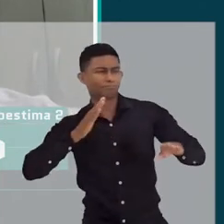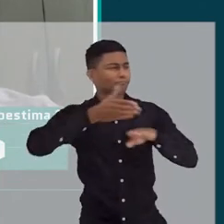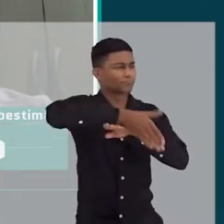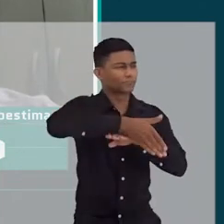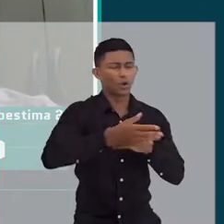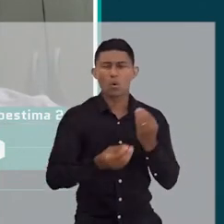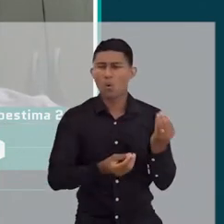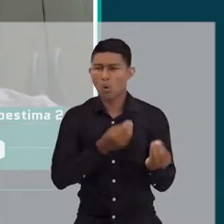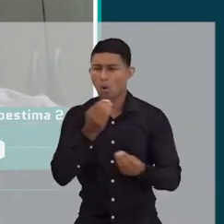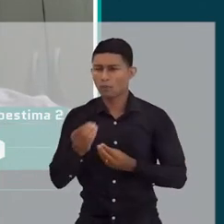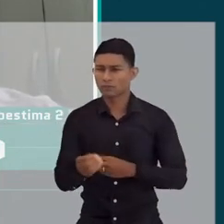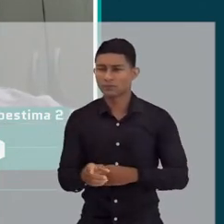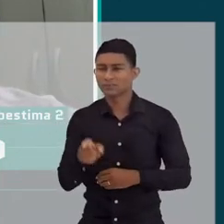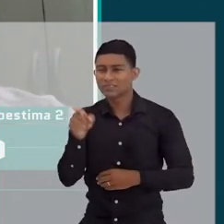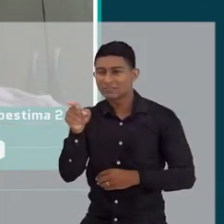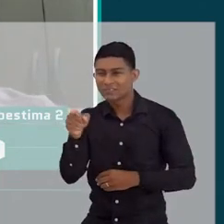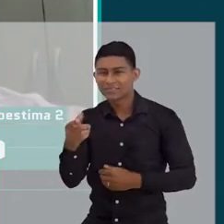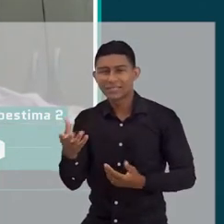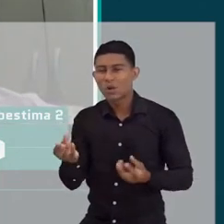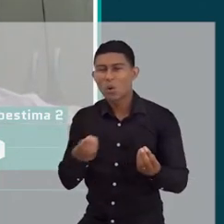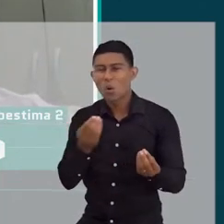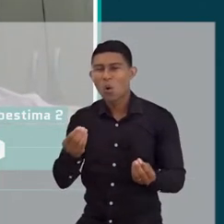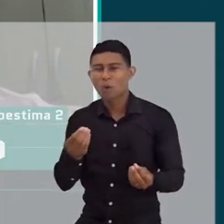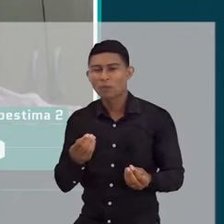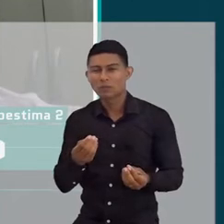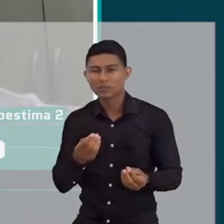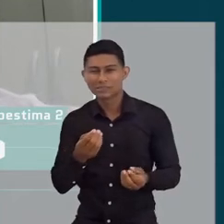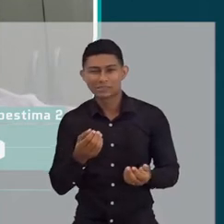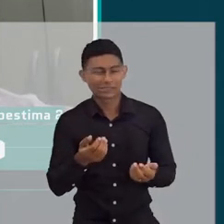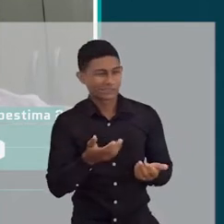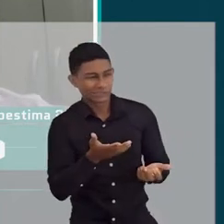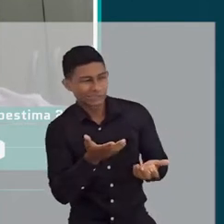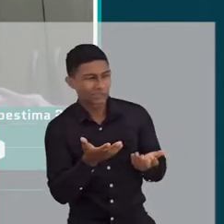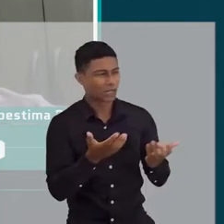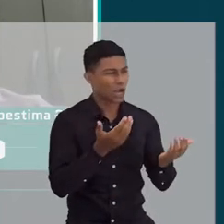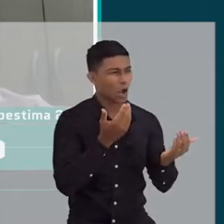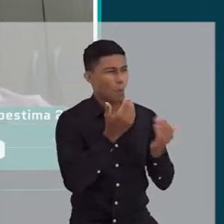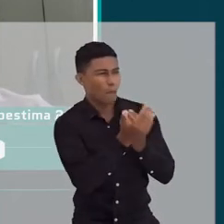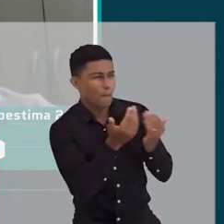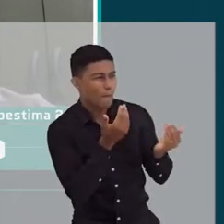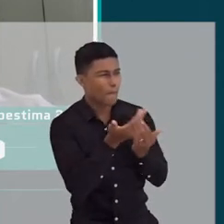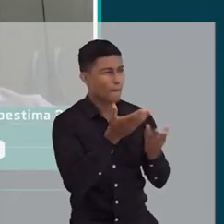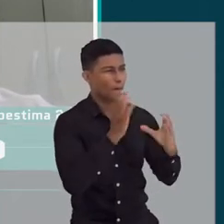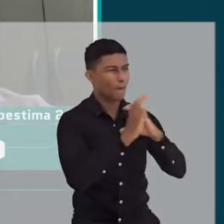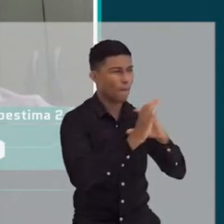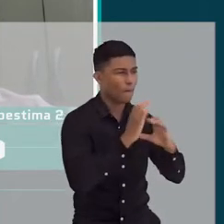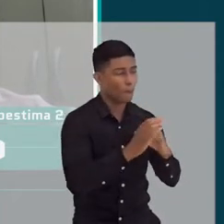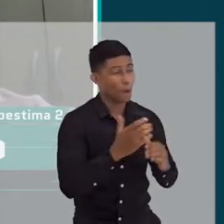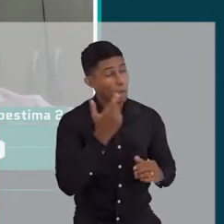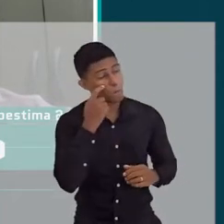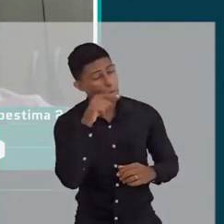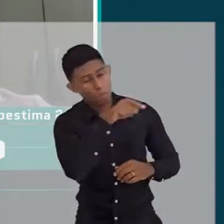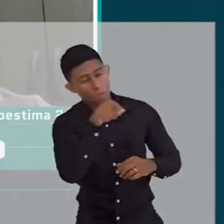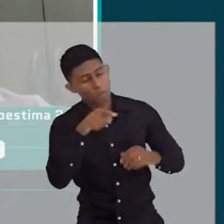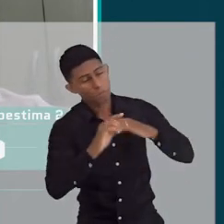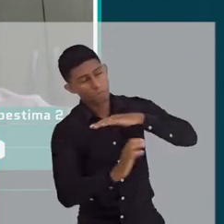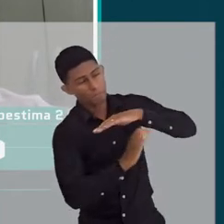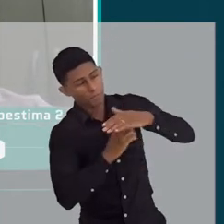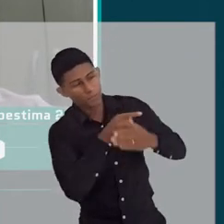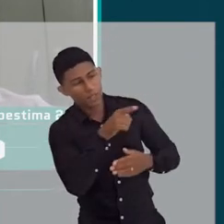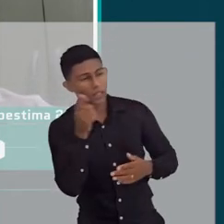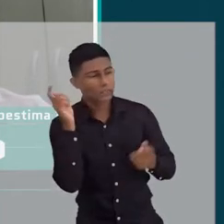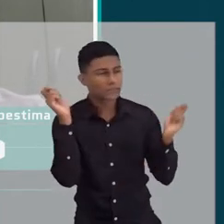isso? Qual é o seu argumento para convencer uma marca a investir num influenciador, principalmente quando